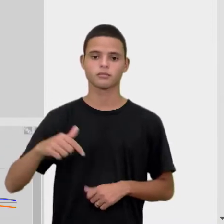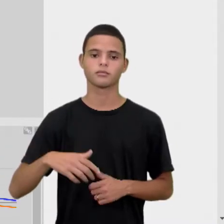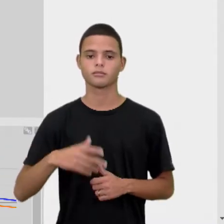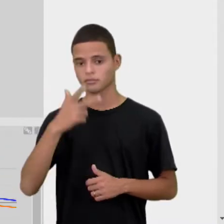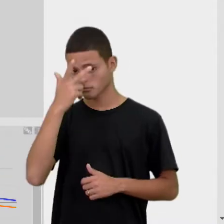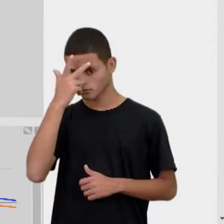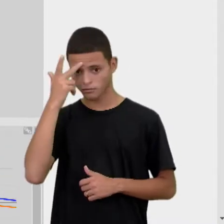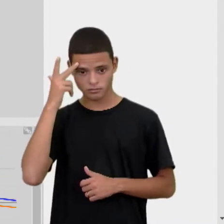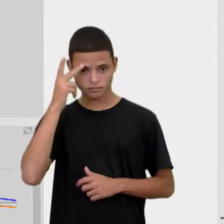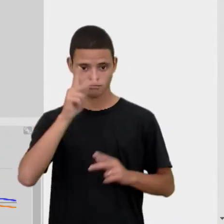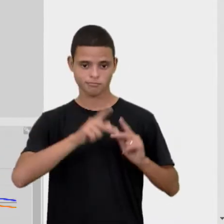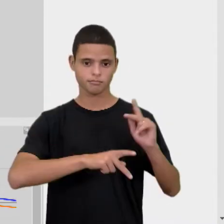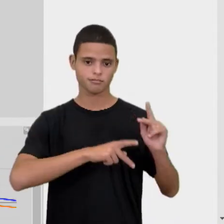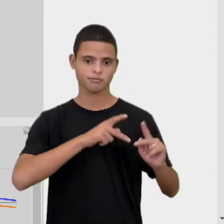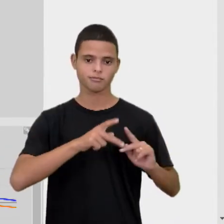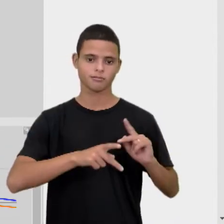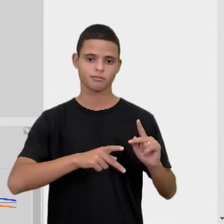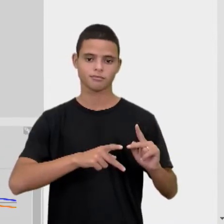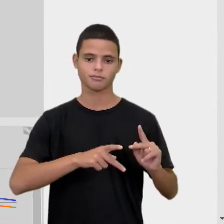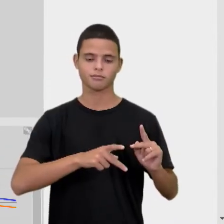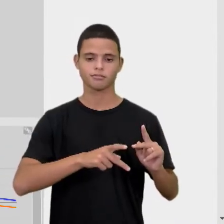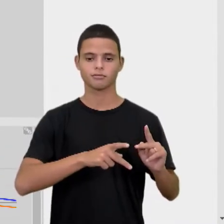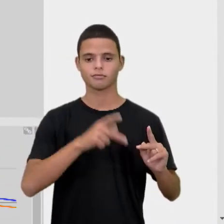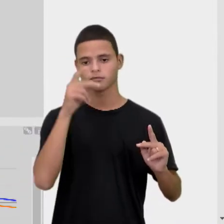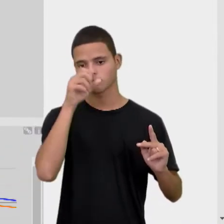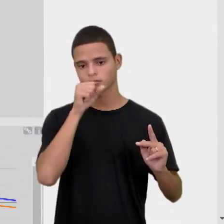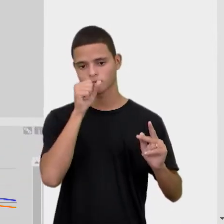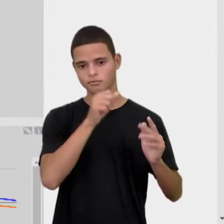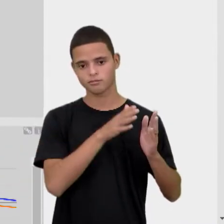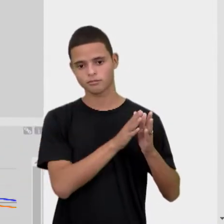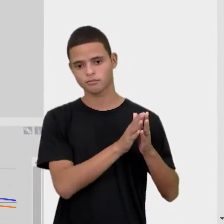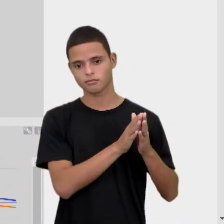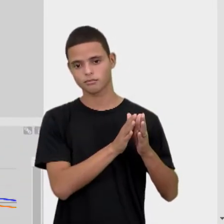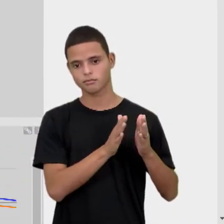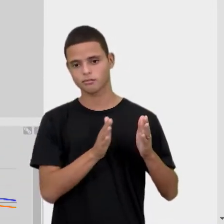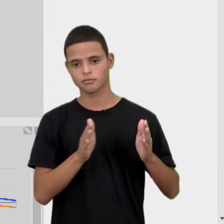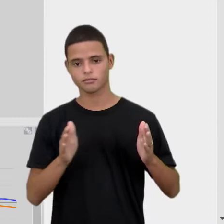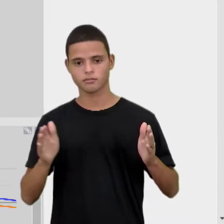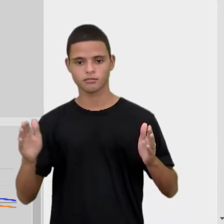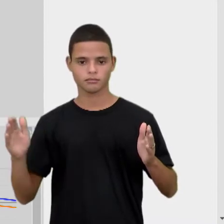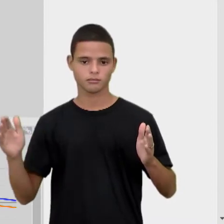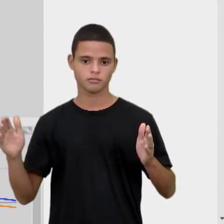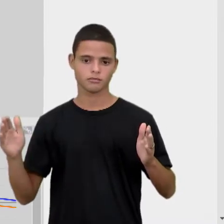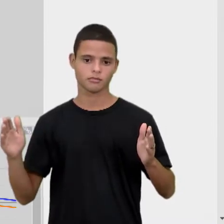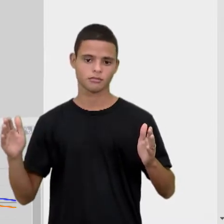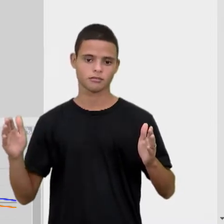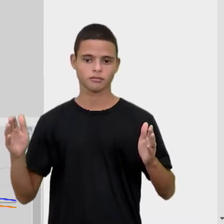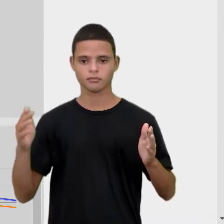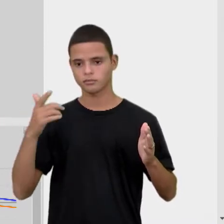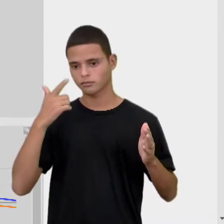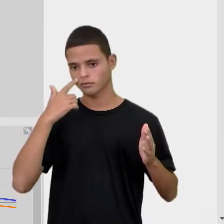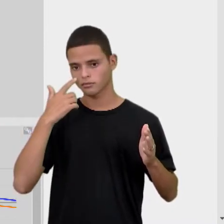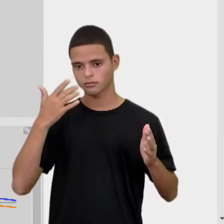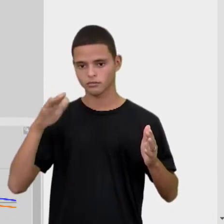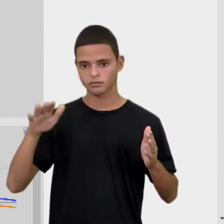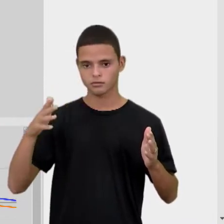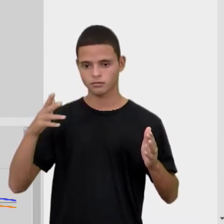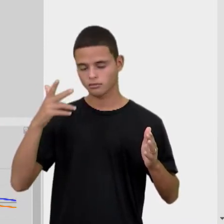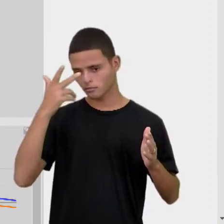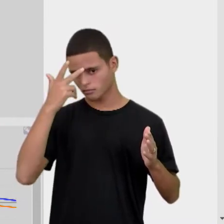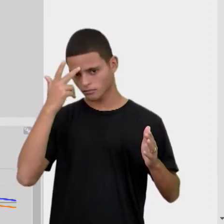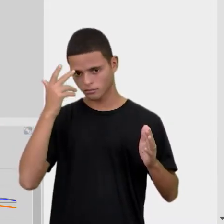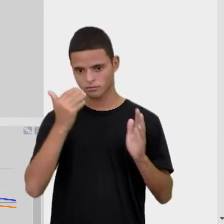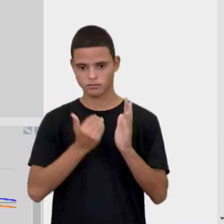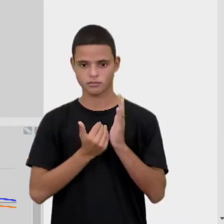214.565.487 pessoas. E aquela faixa laranja que está correndo aí logo abaixo, ela está mostrando o tempo médio de aumento da